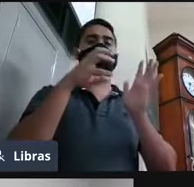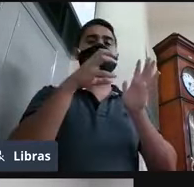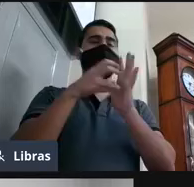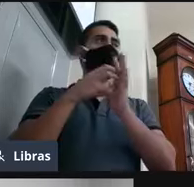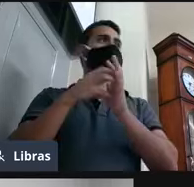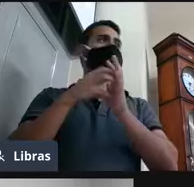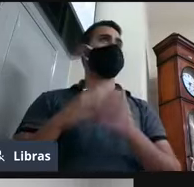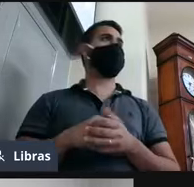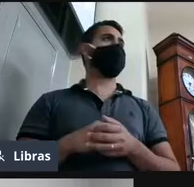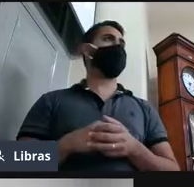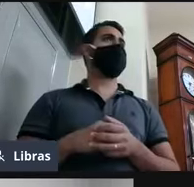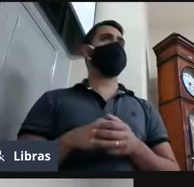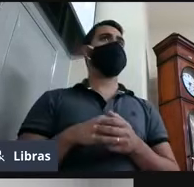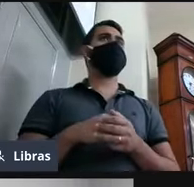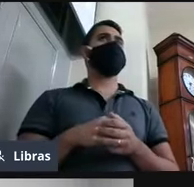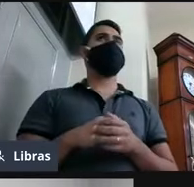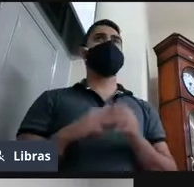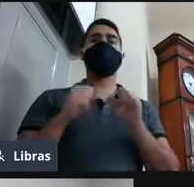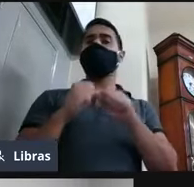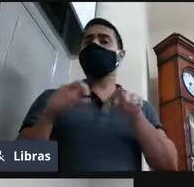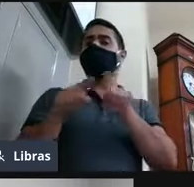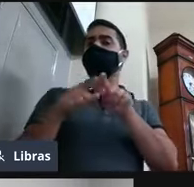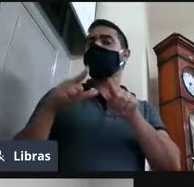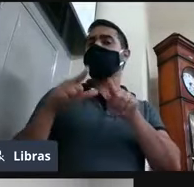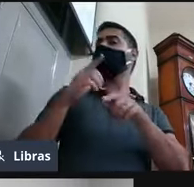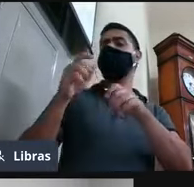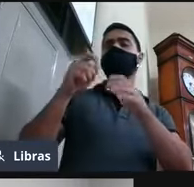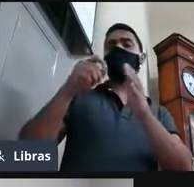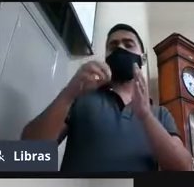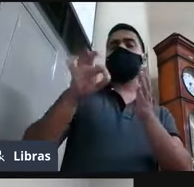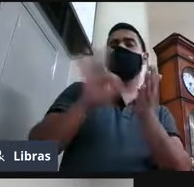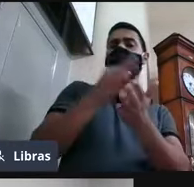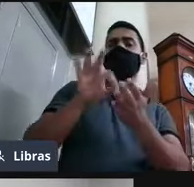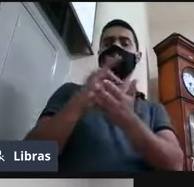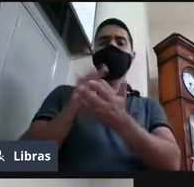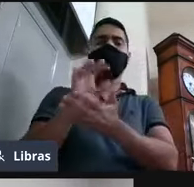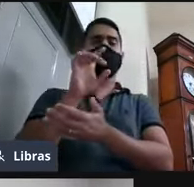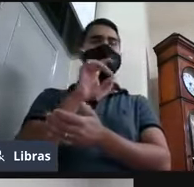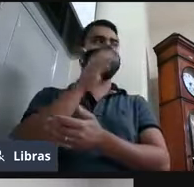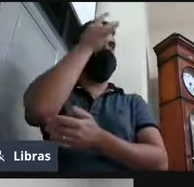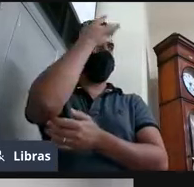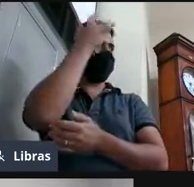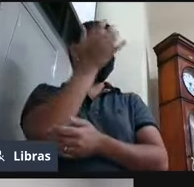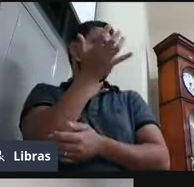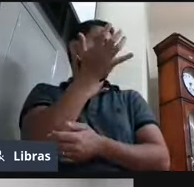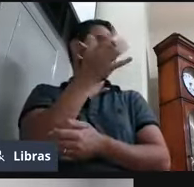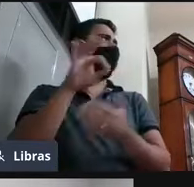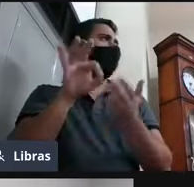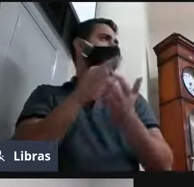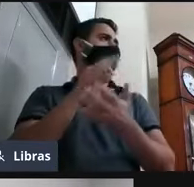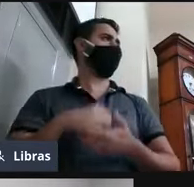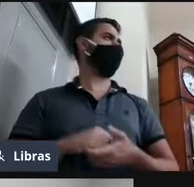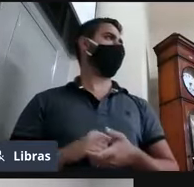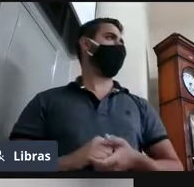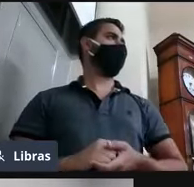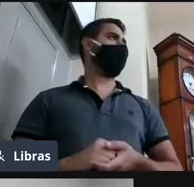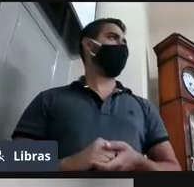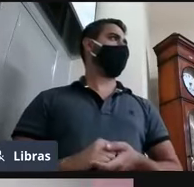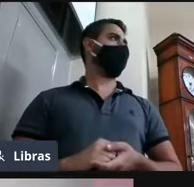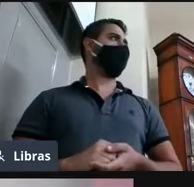Casa Legislativa, para que possa coletar as assinaturas de quem quer que queira. Presidente. Pois não,